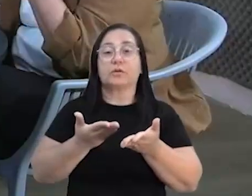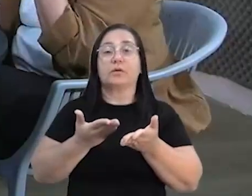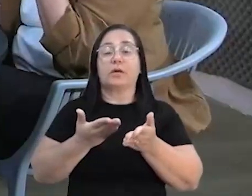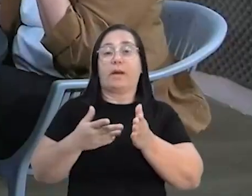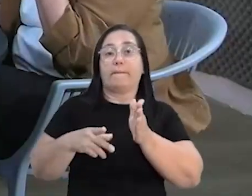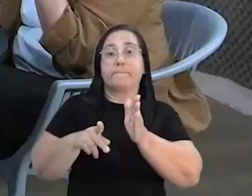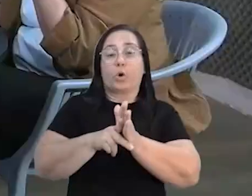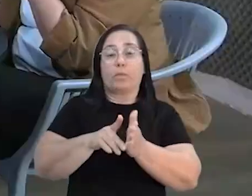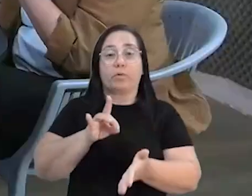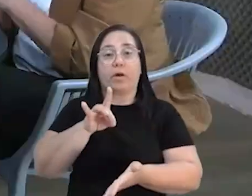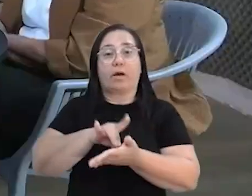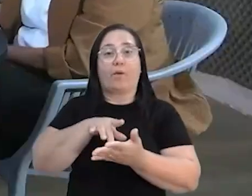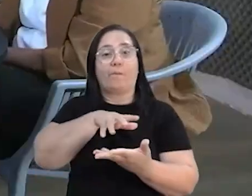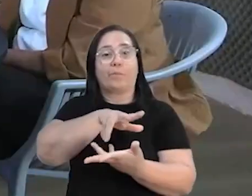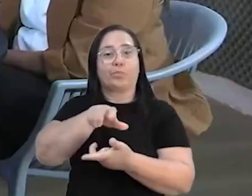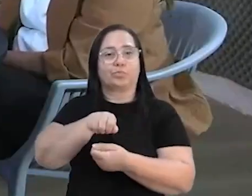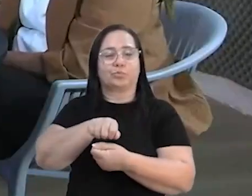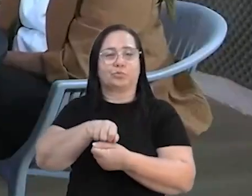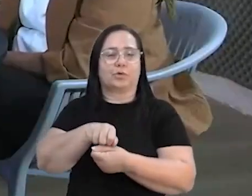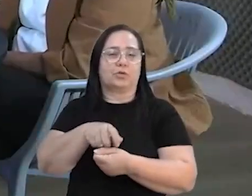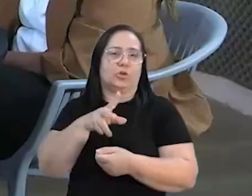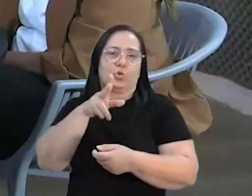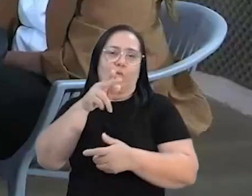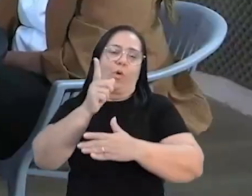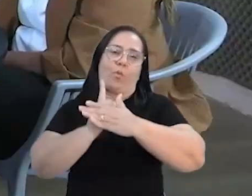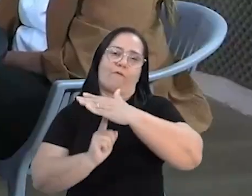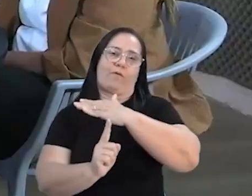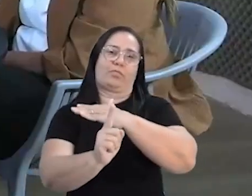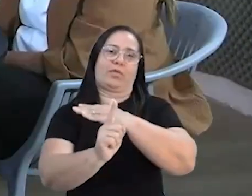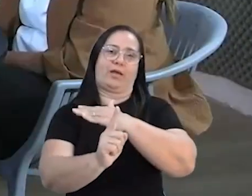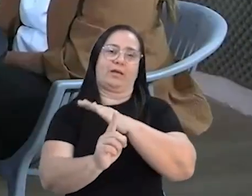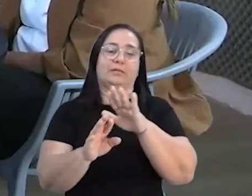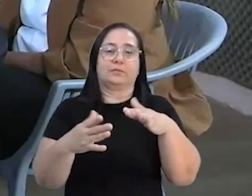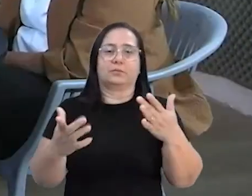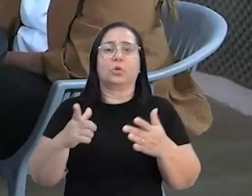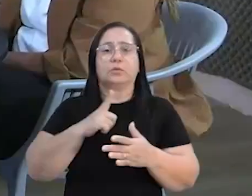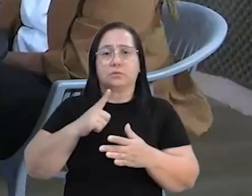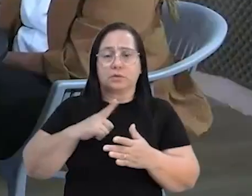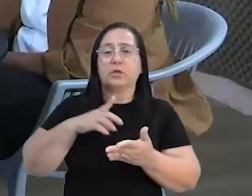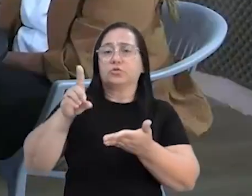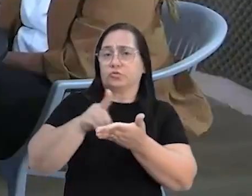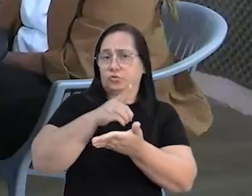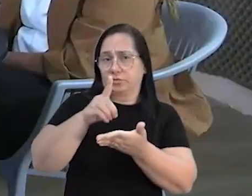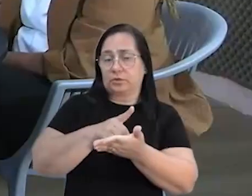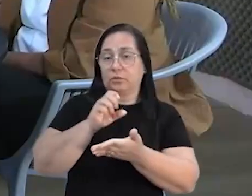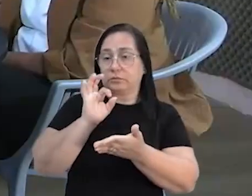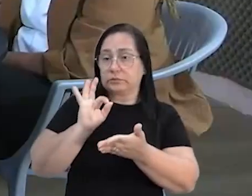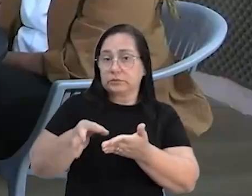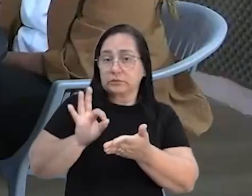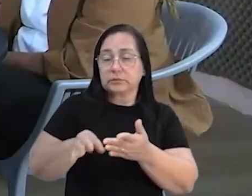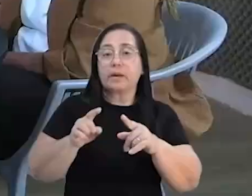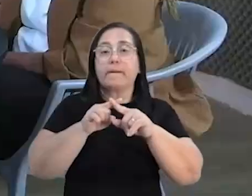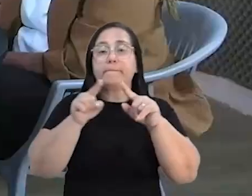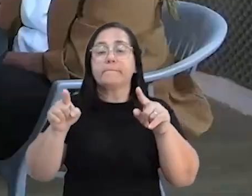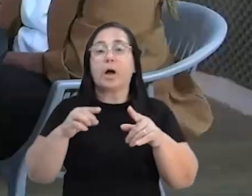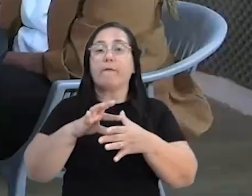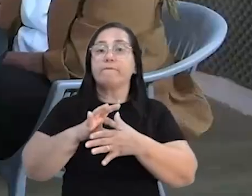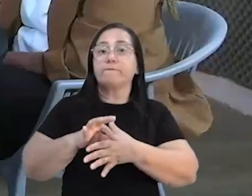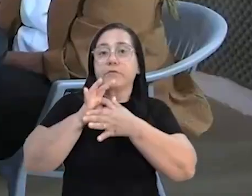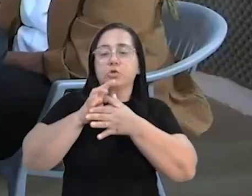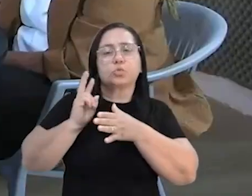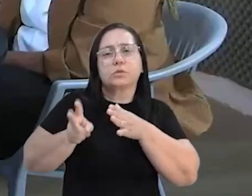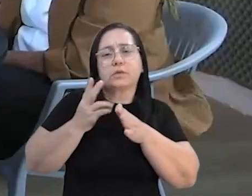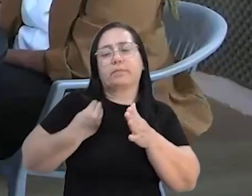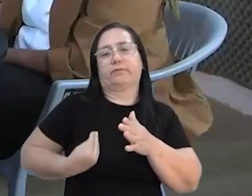vive no mundo real. A gente não vive como avatares. Exatamente. Então, por mais que exista o digital, o físico sempre